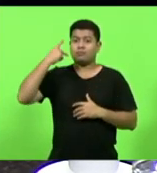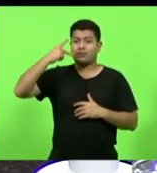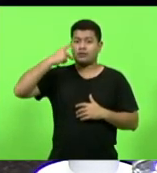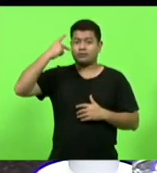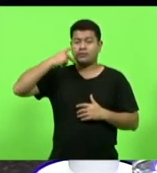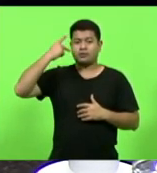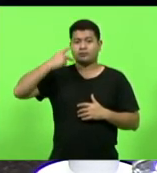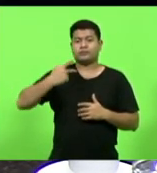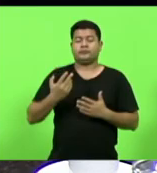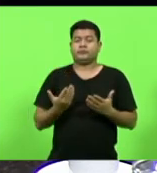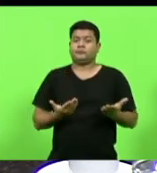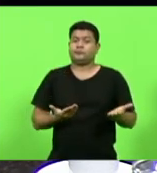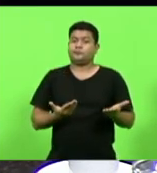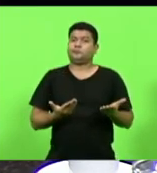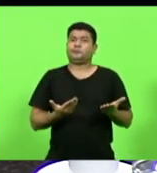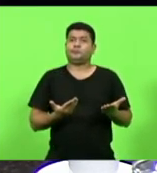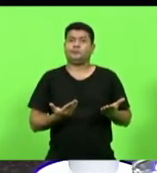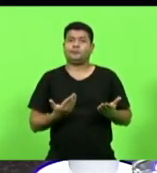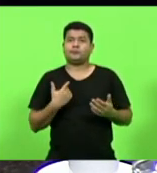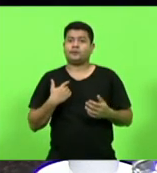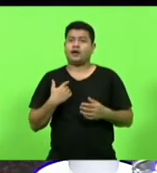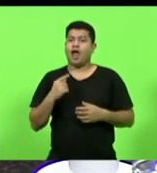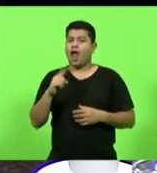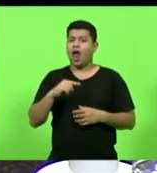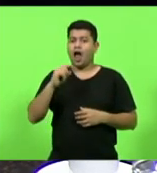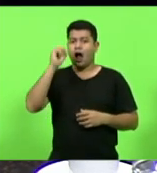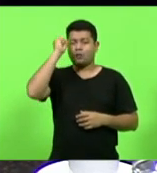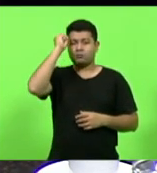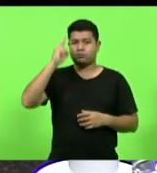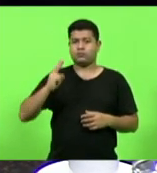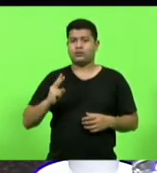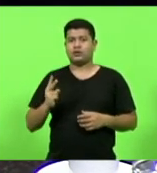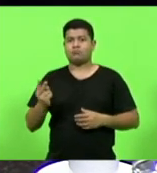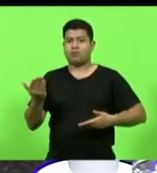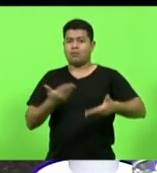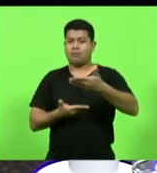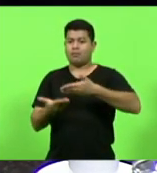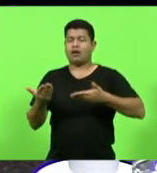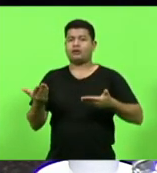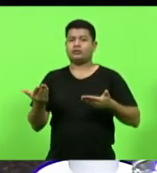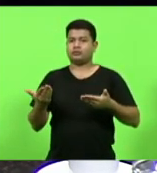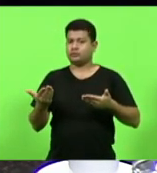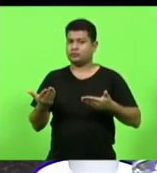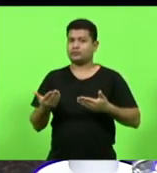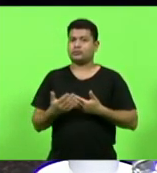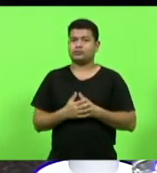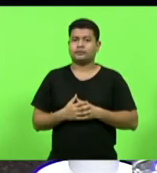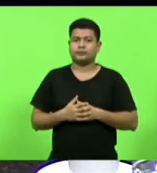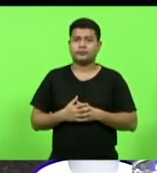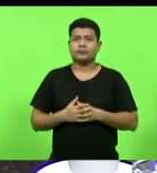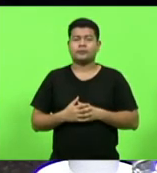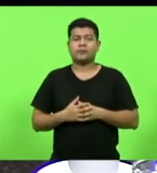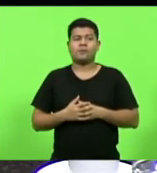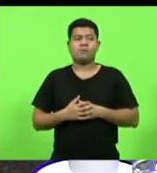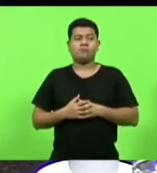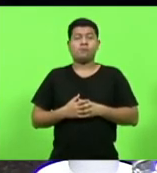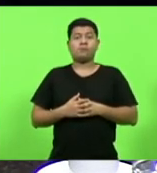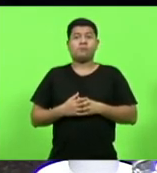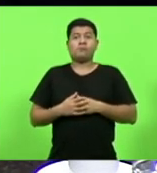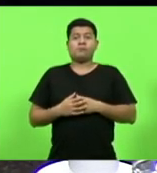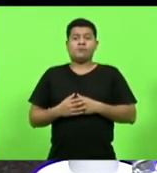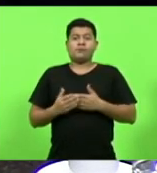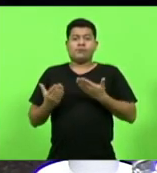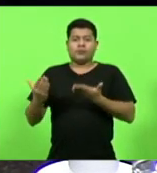e, portanto, sem nenhuma expertise para trocar esse tipo de negócio. Senhores deputados, o Centro de Eventos Balneário